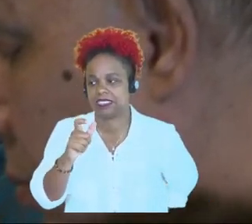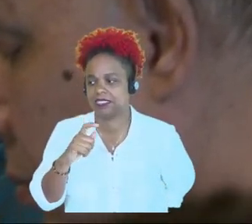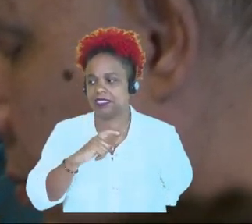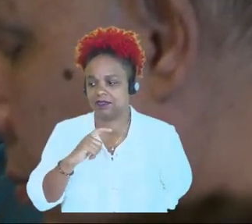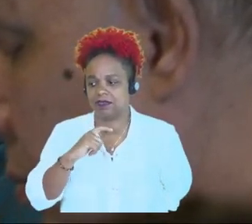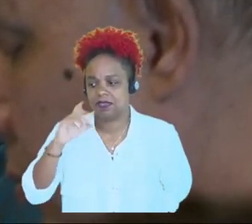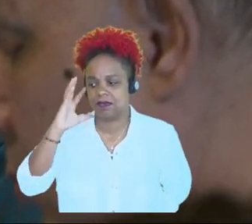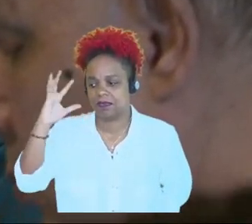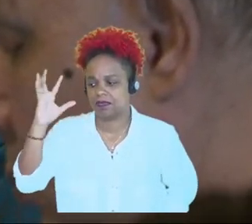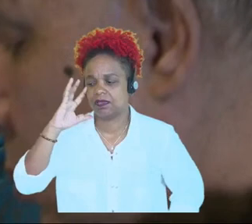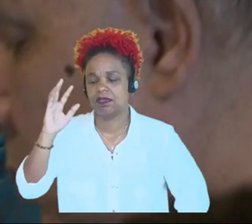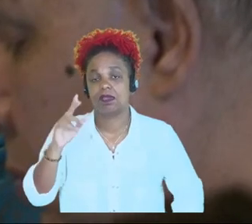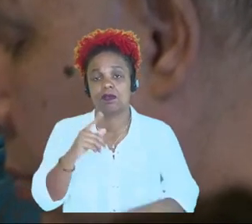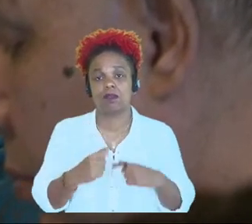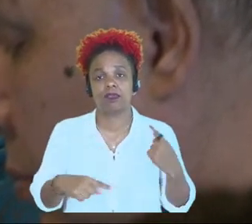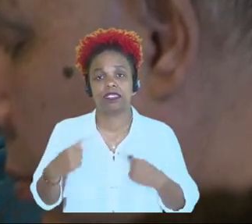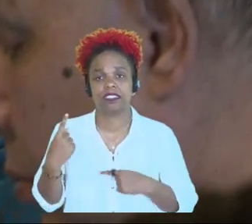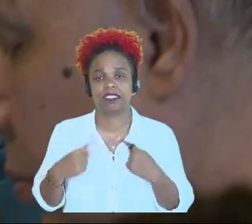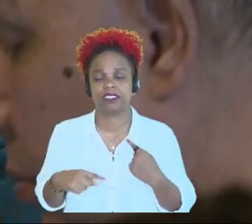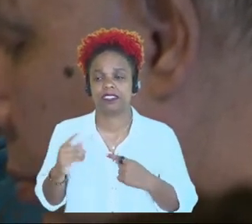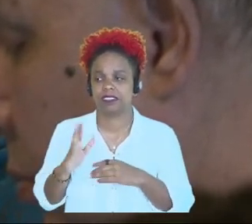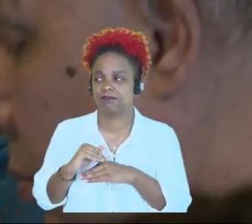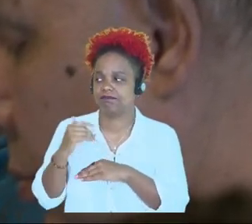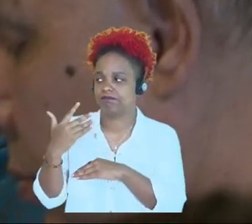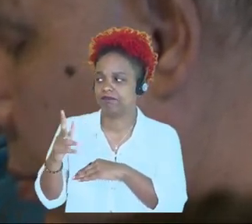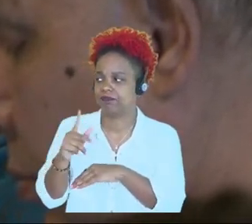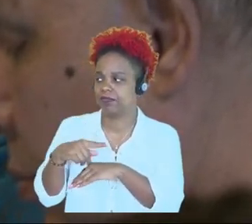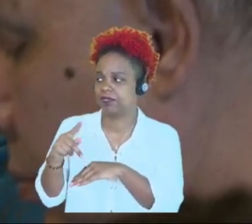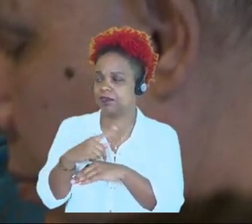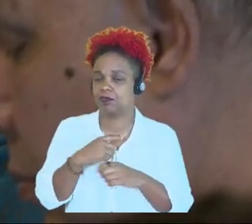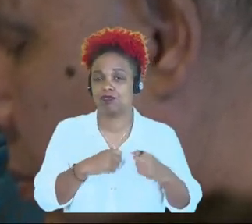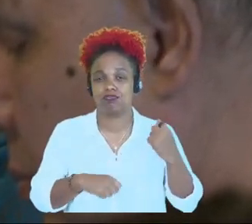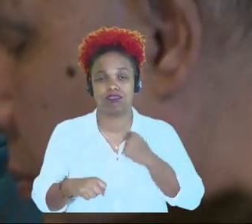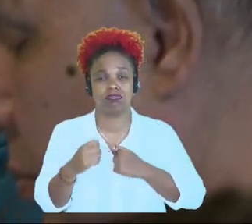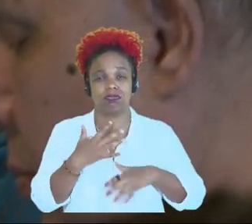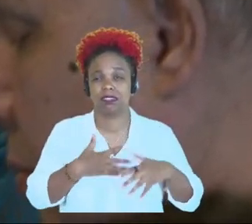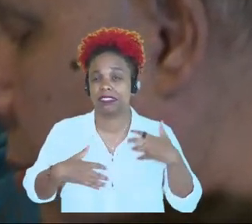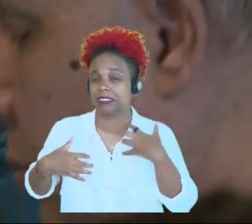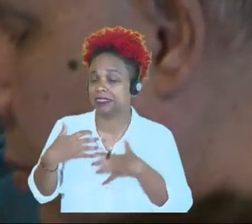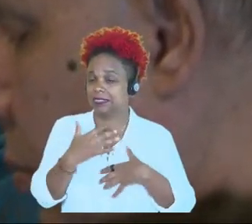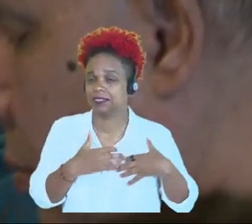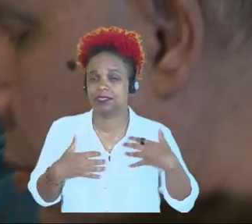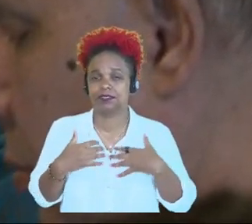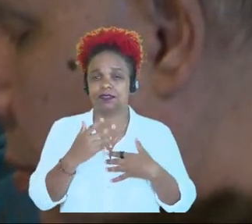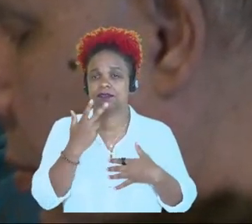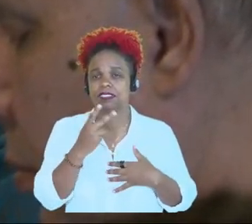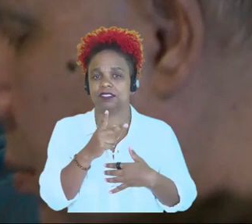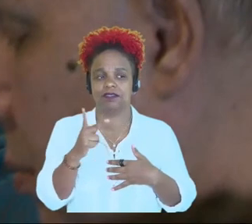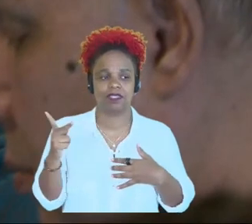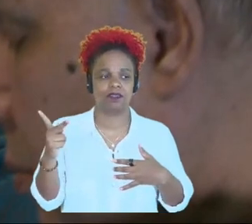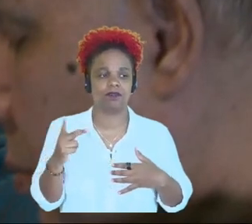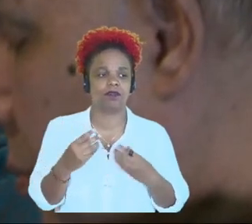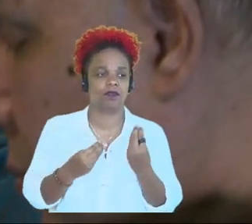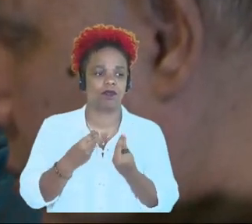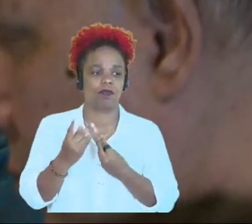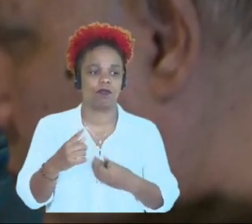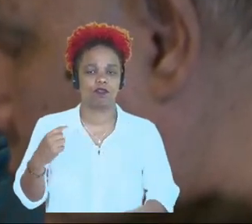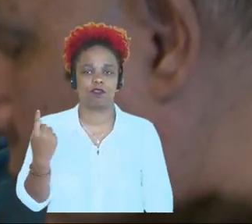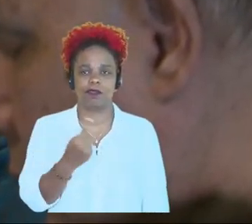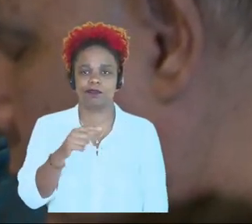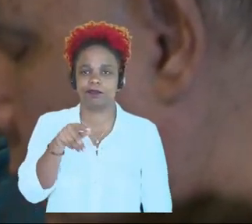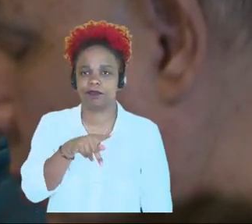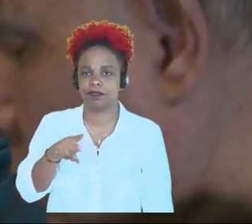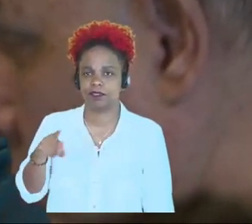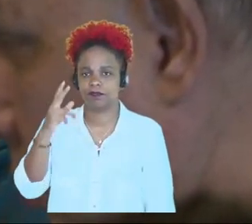né, da política externa. Mas uma coisa que me angustia, vendo vocês falando aí desde, né, da eleição, é como nós,